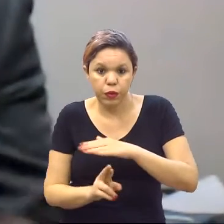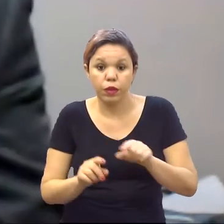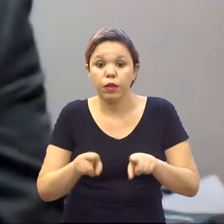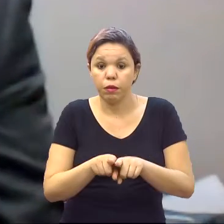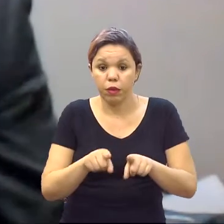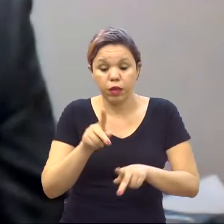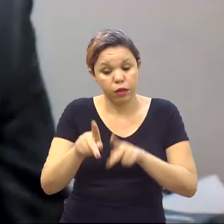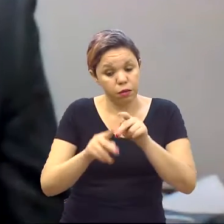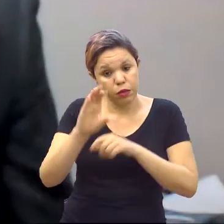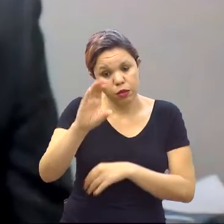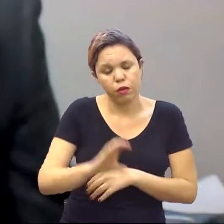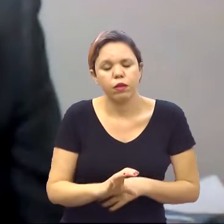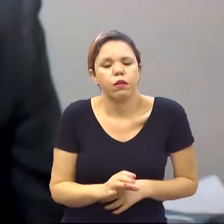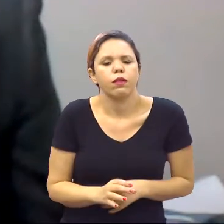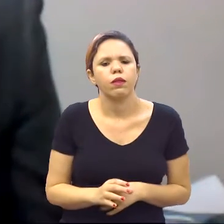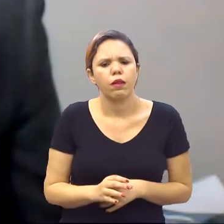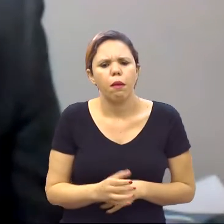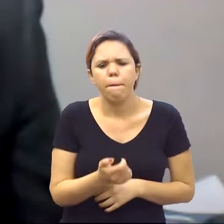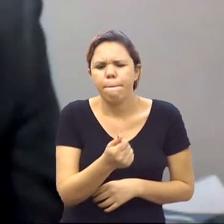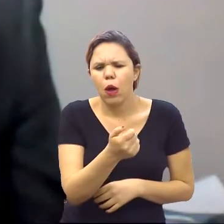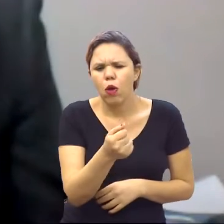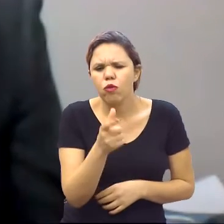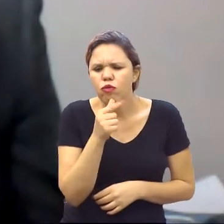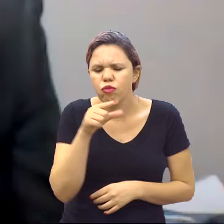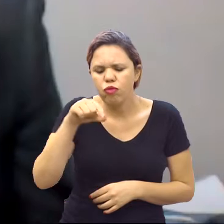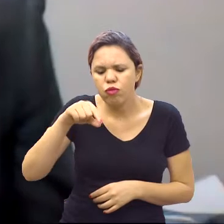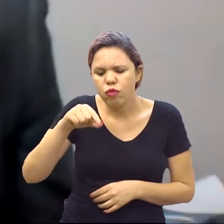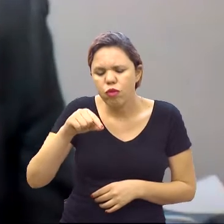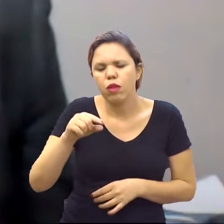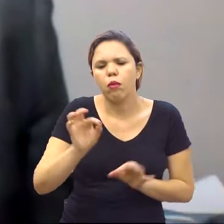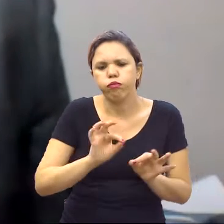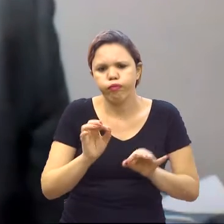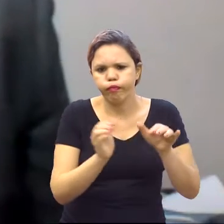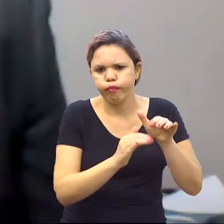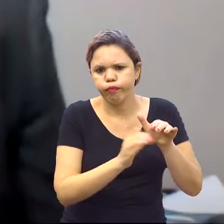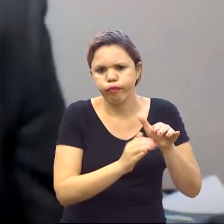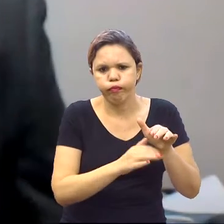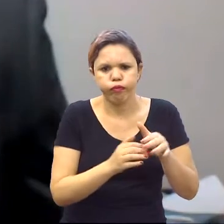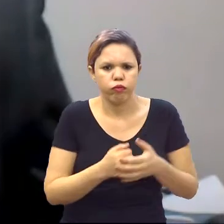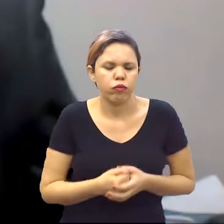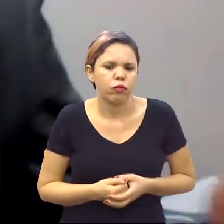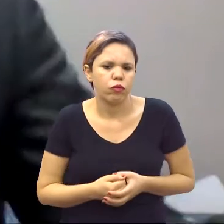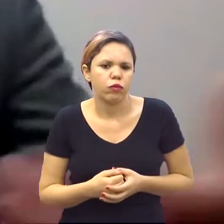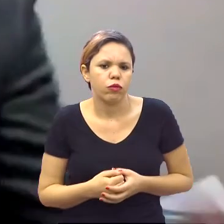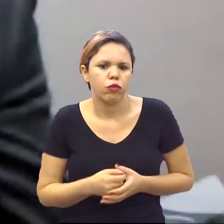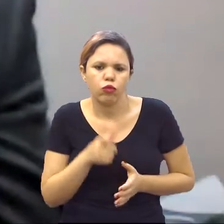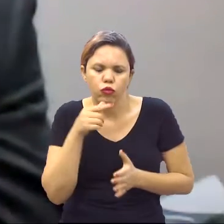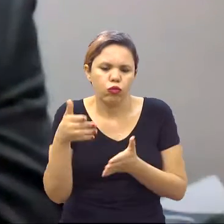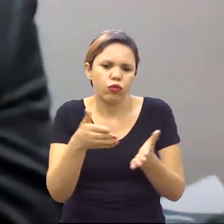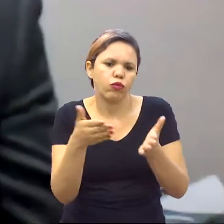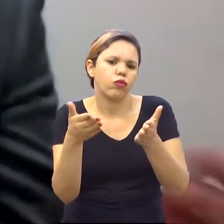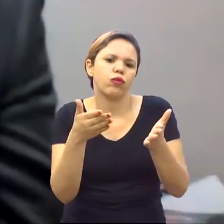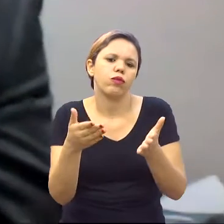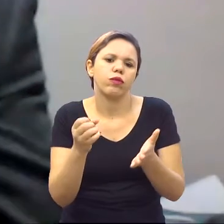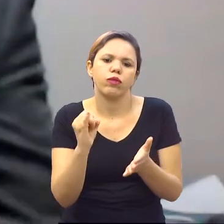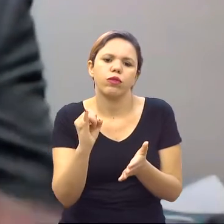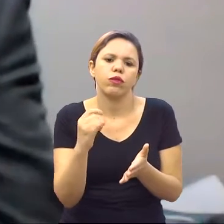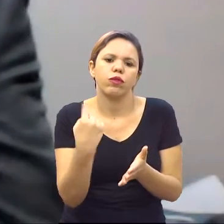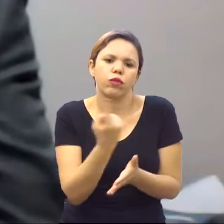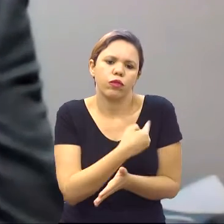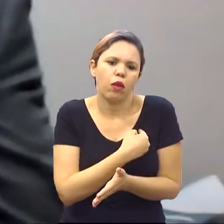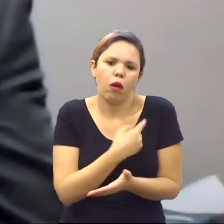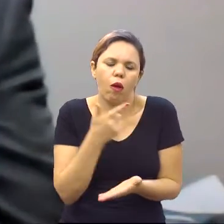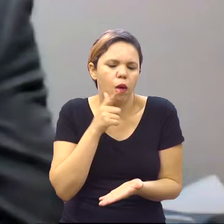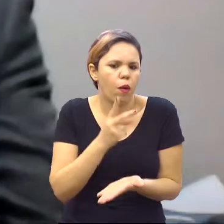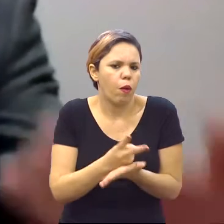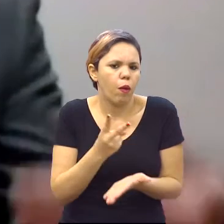do cidadão. Cada gota de água tem que ser armazenada, porque os nossos rios, caso